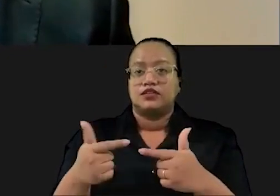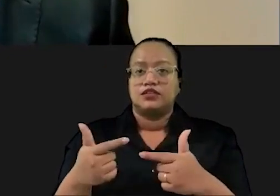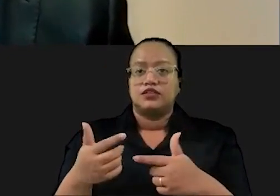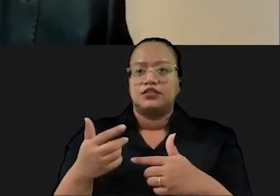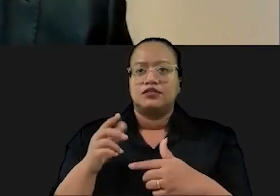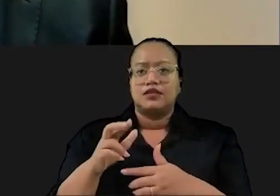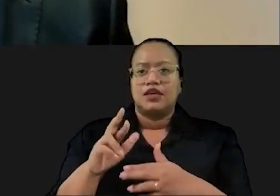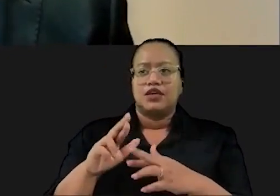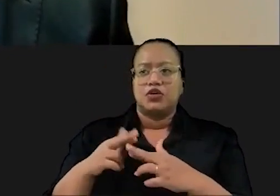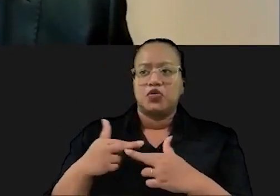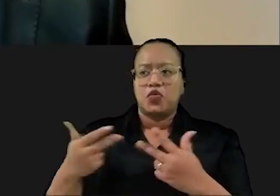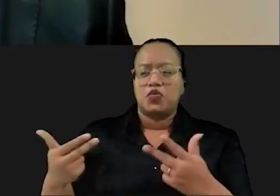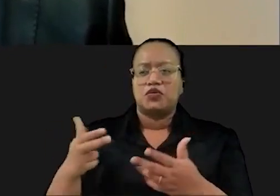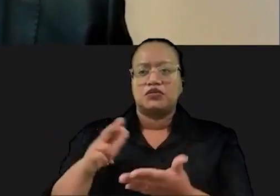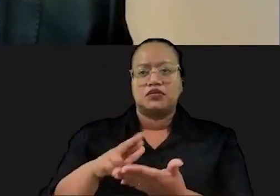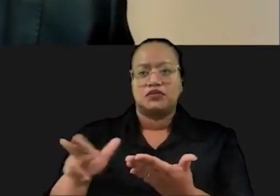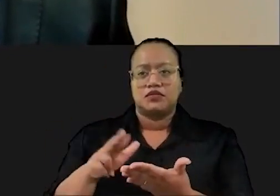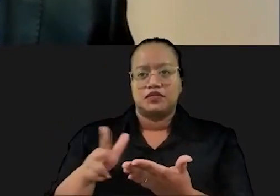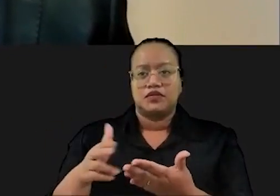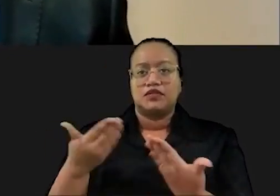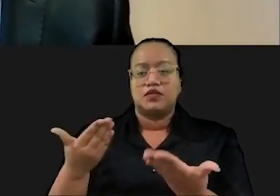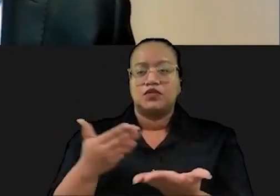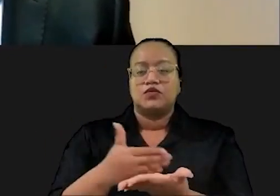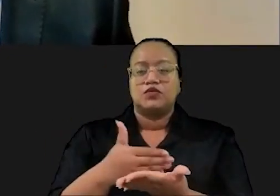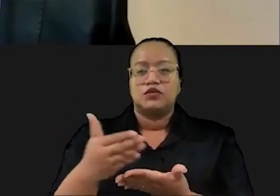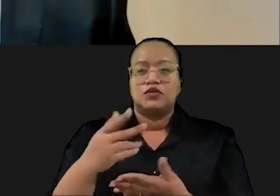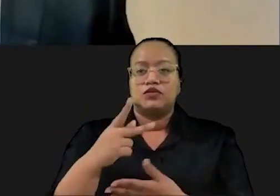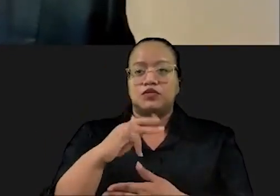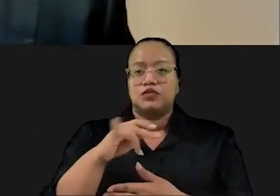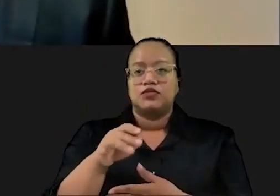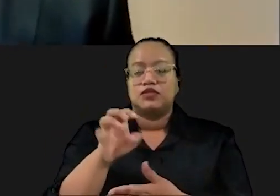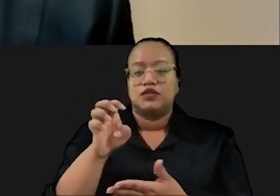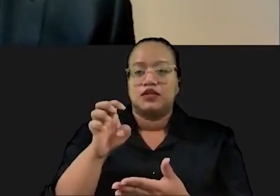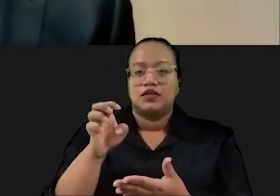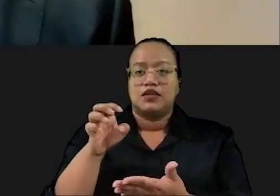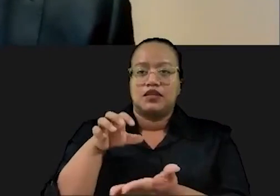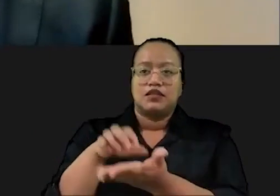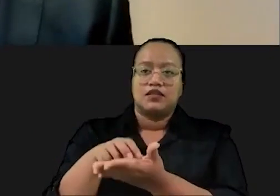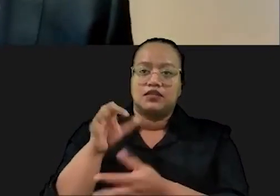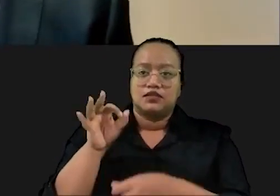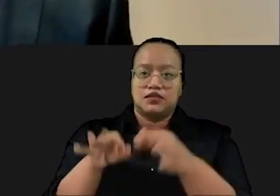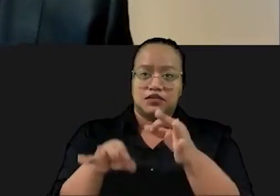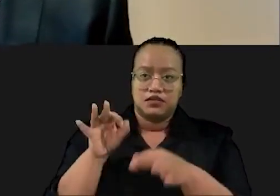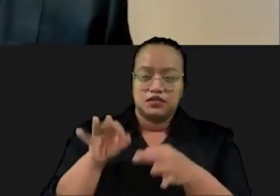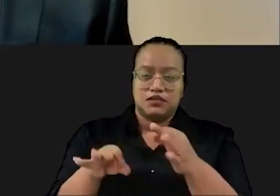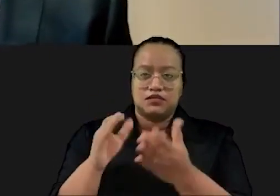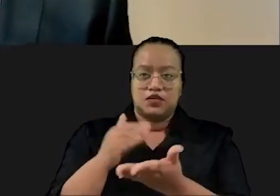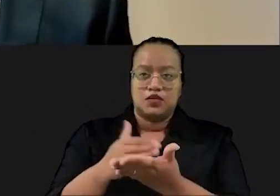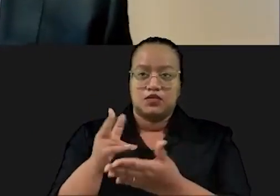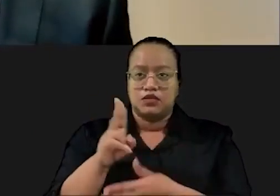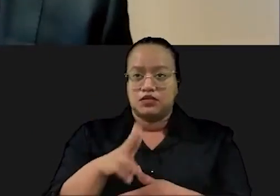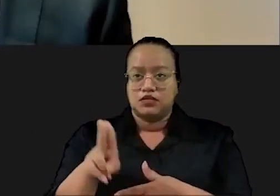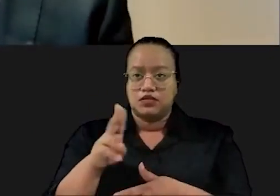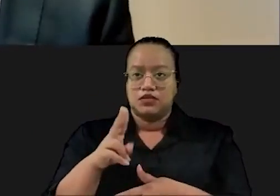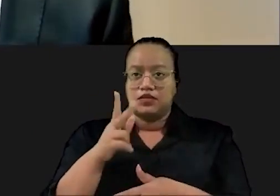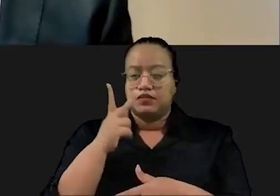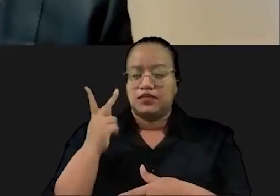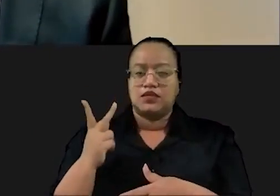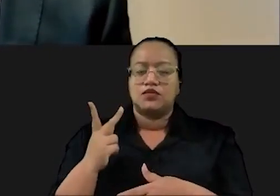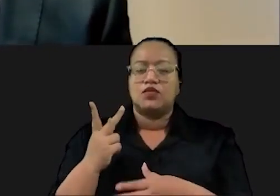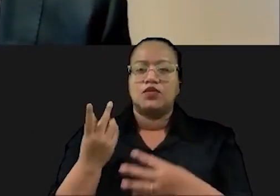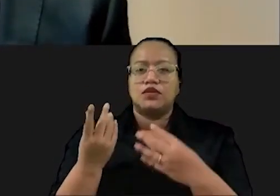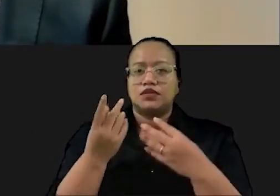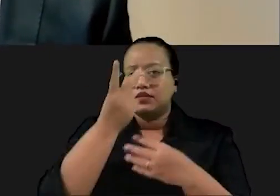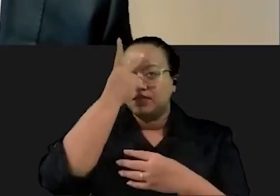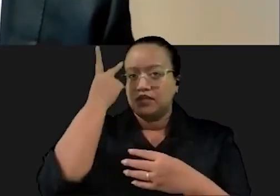usar o PJE aqui nos juizados, né? Já nas varas também, as pessoas estranhavam muito que o processo, às vezes, ele vinha repetido